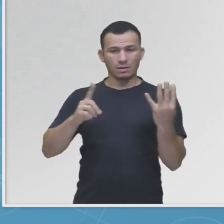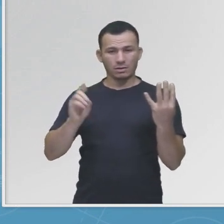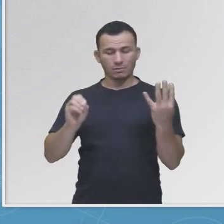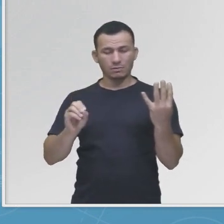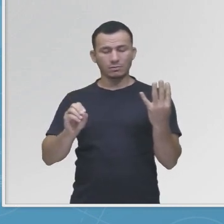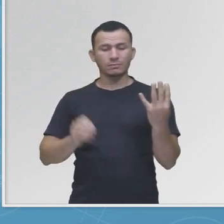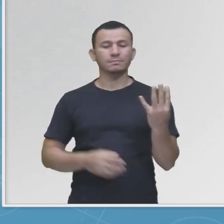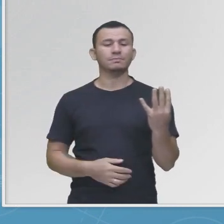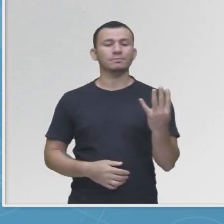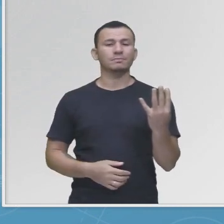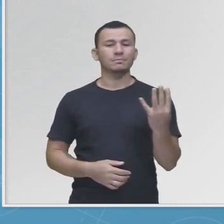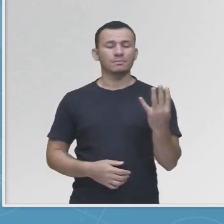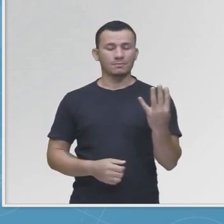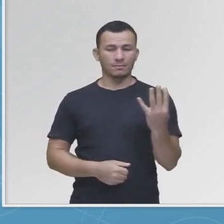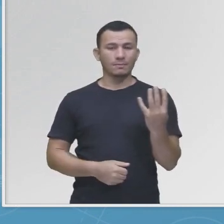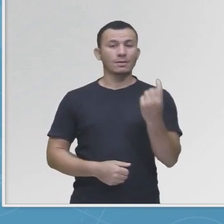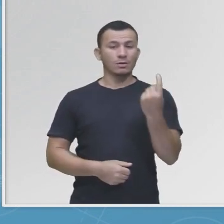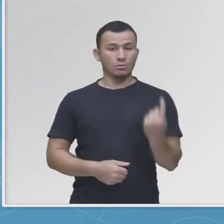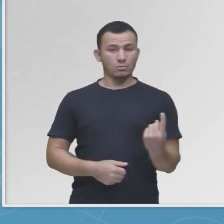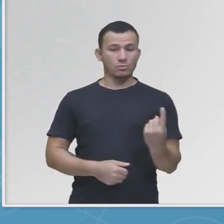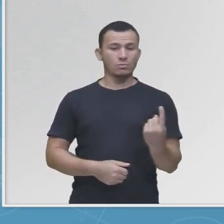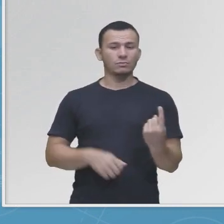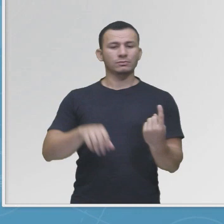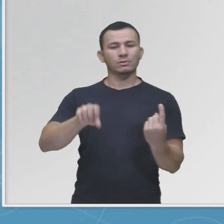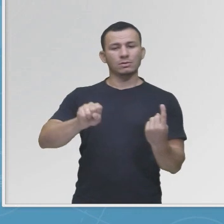o subtraindo, que é 1,